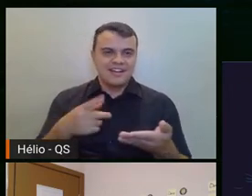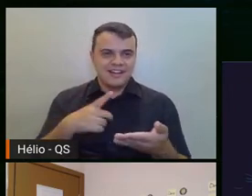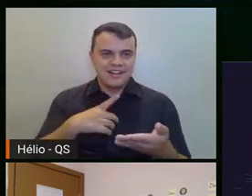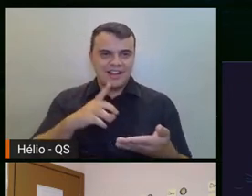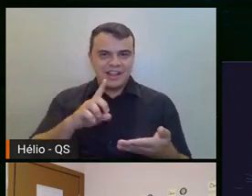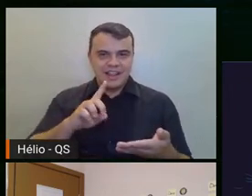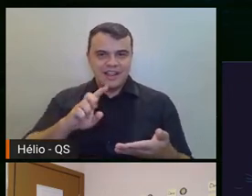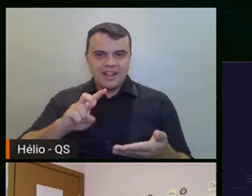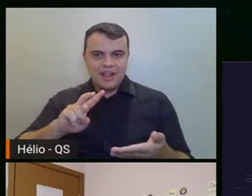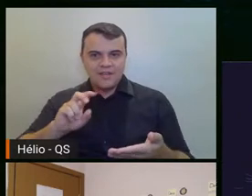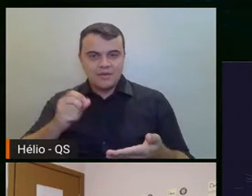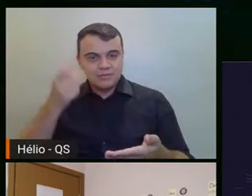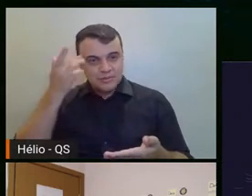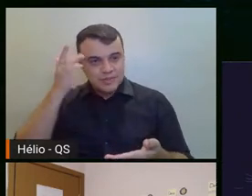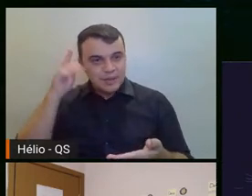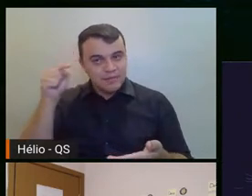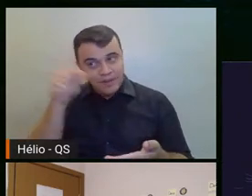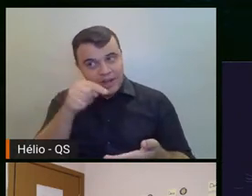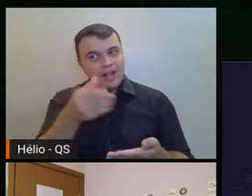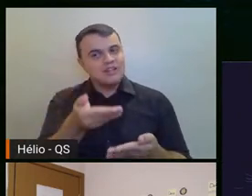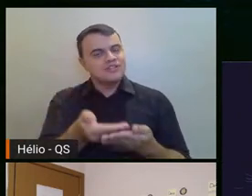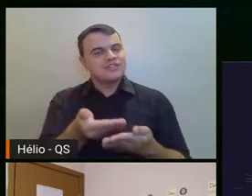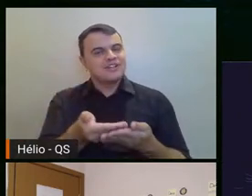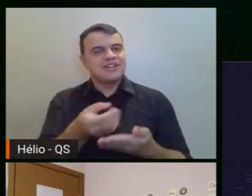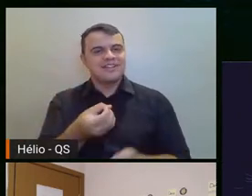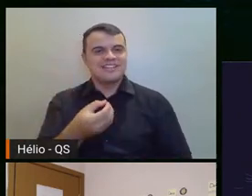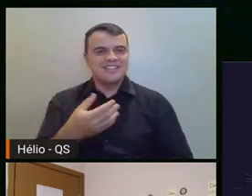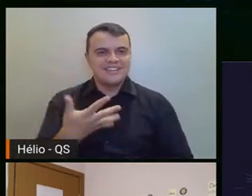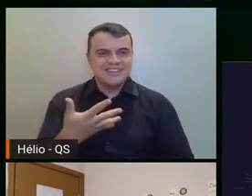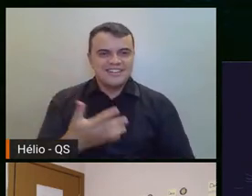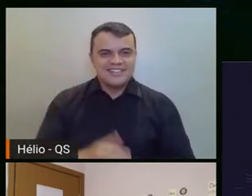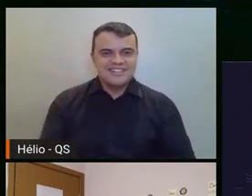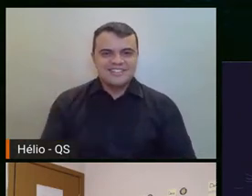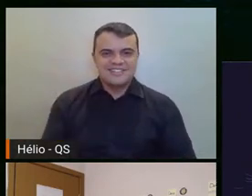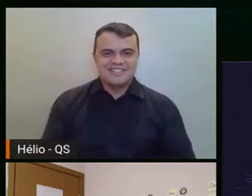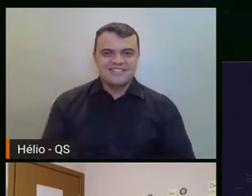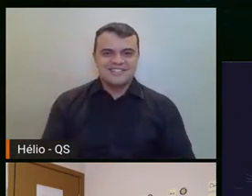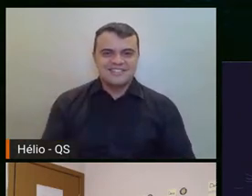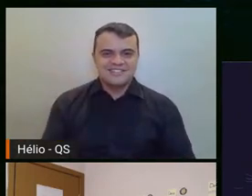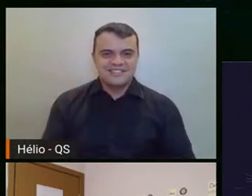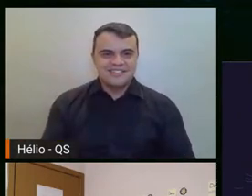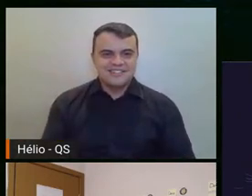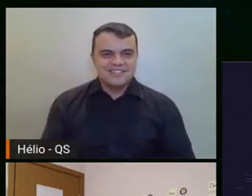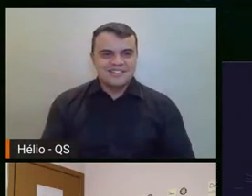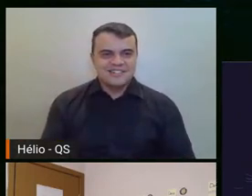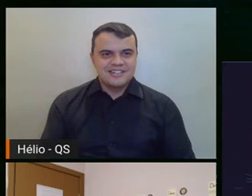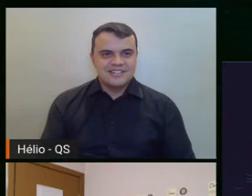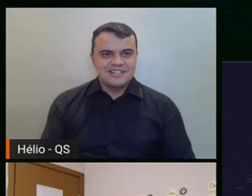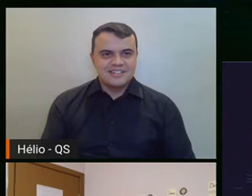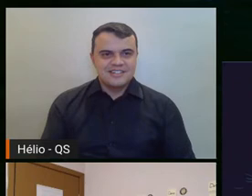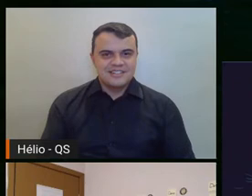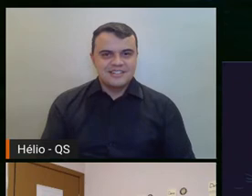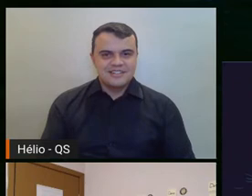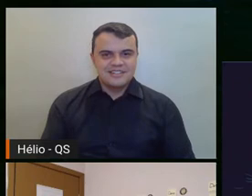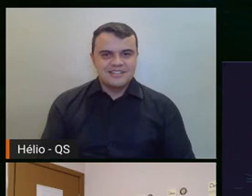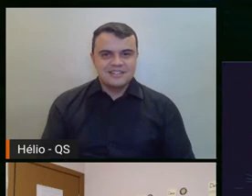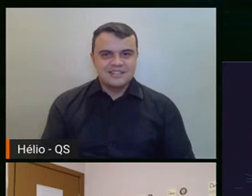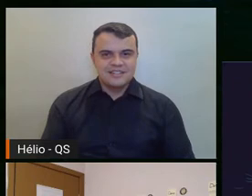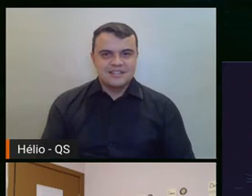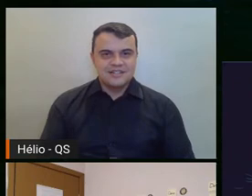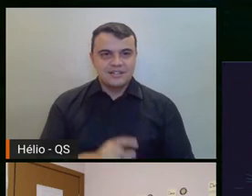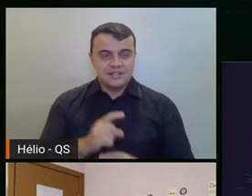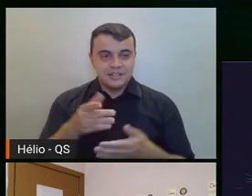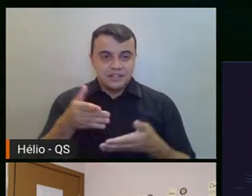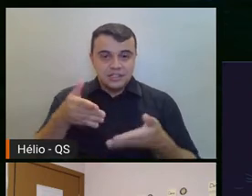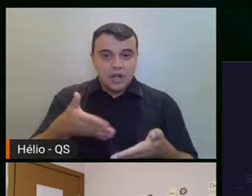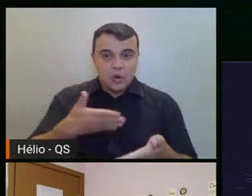devolve você não sabe nem o que devolve vai lá vai lá eu sei que é boa eu sei que é bom e é isso aí Bom demais se caiu de